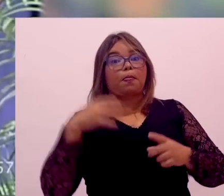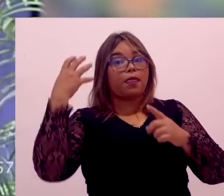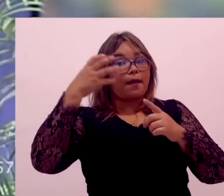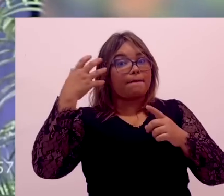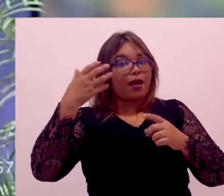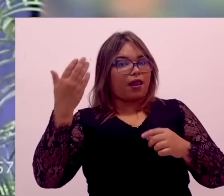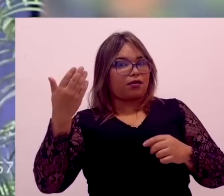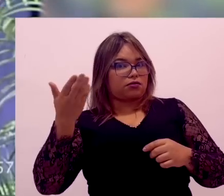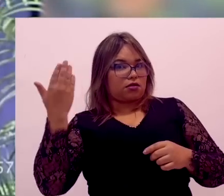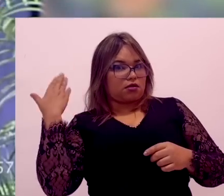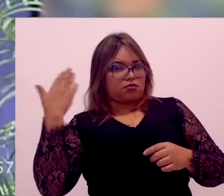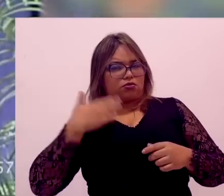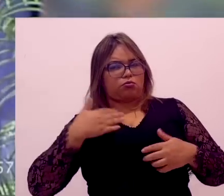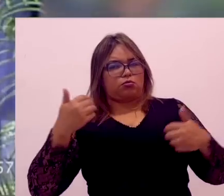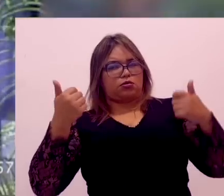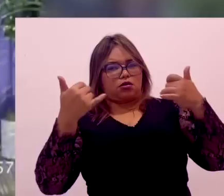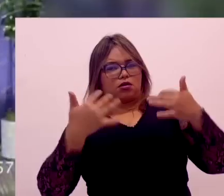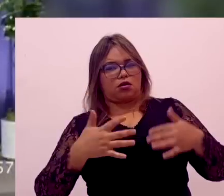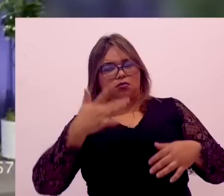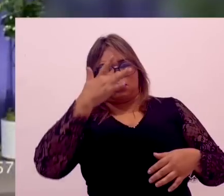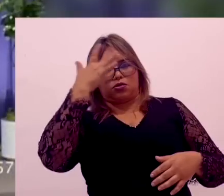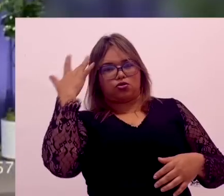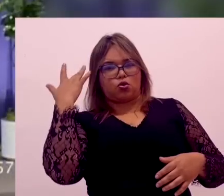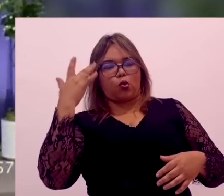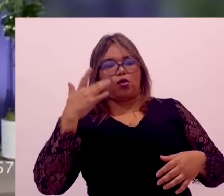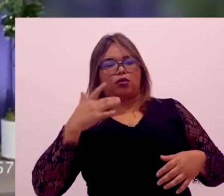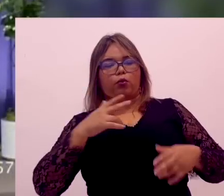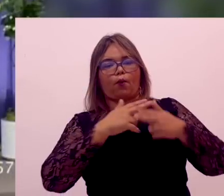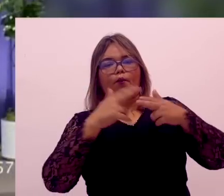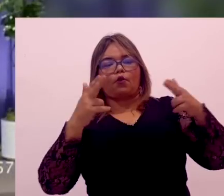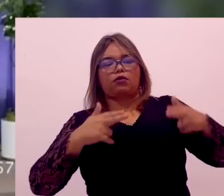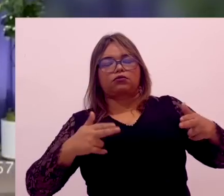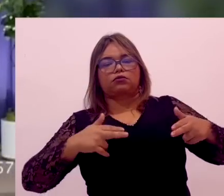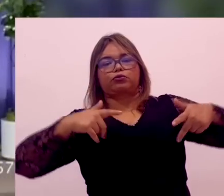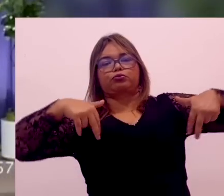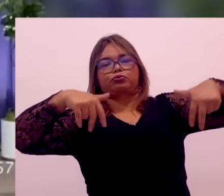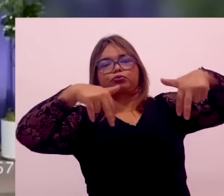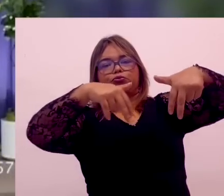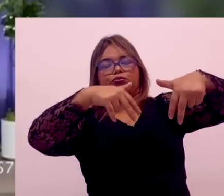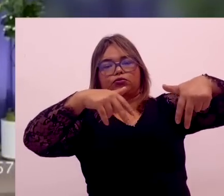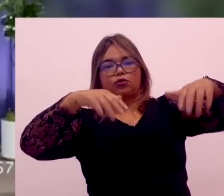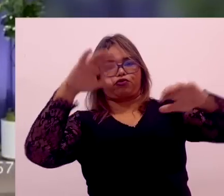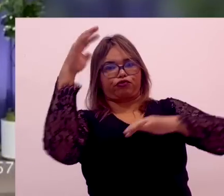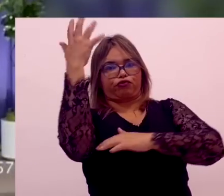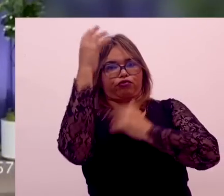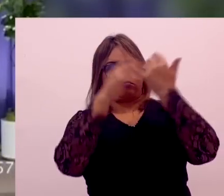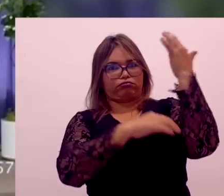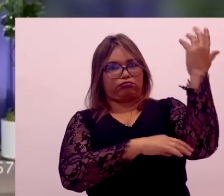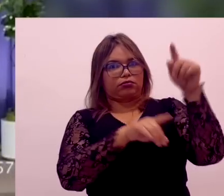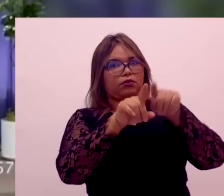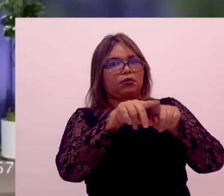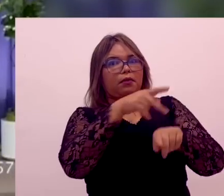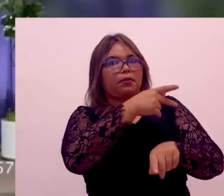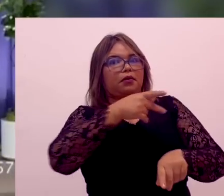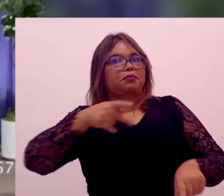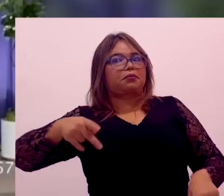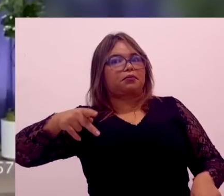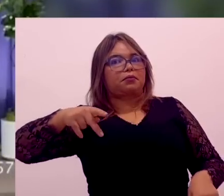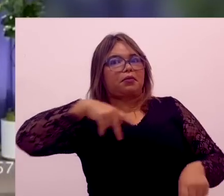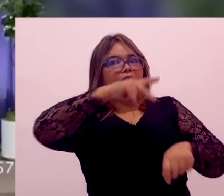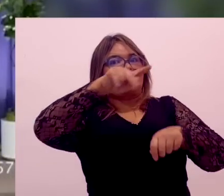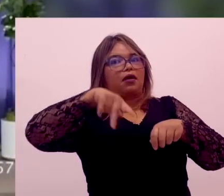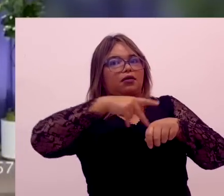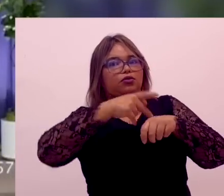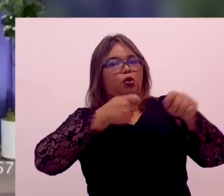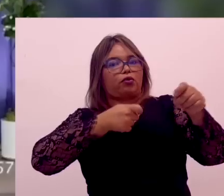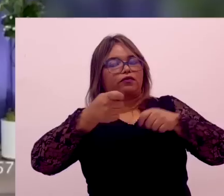florestas. E até presidentes dos países que governam o mundo hoje. Nós vimos isso na palestra